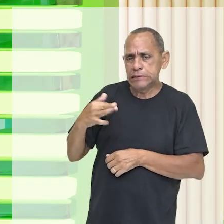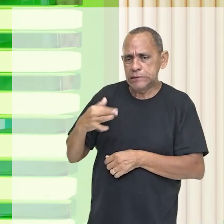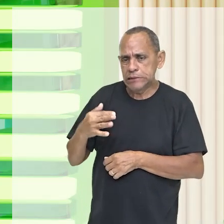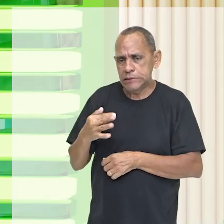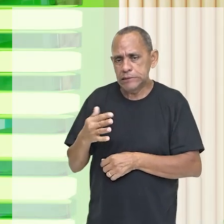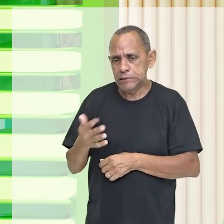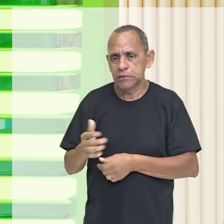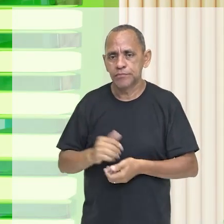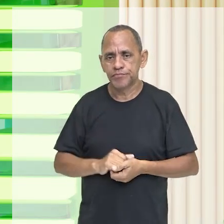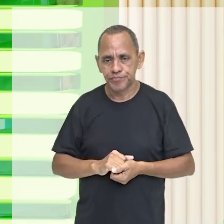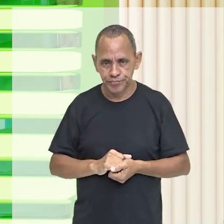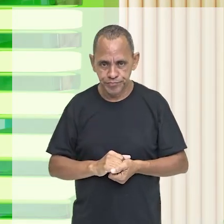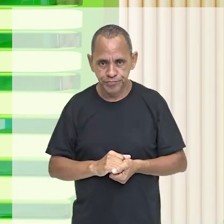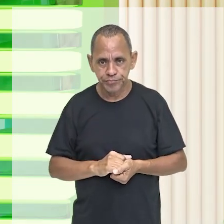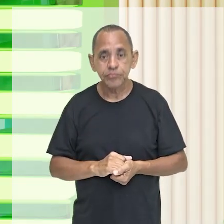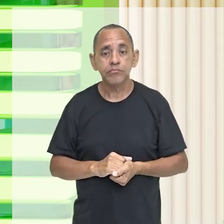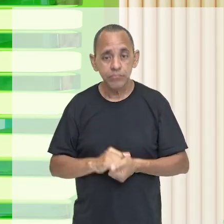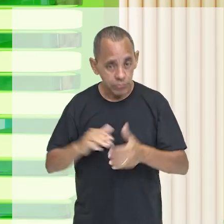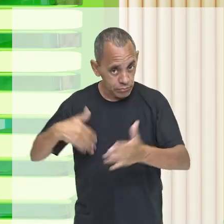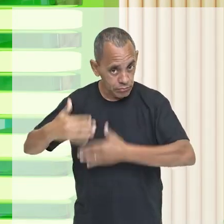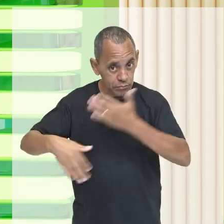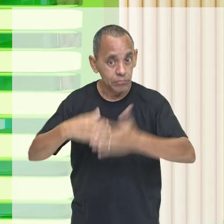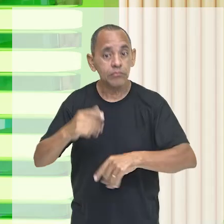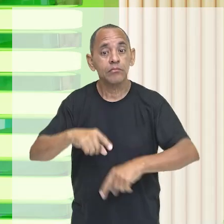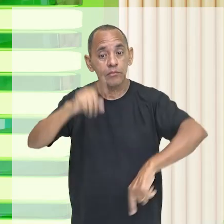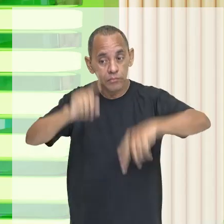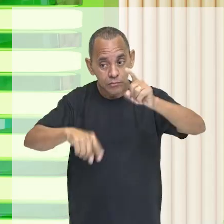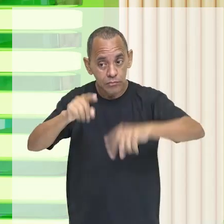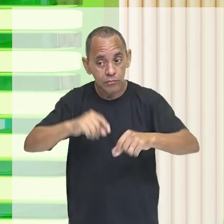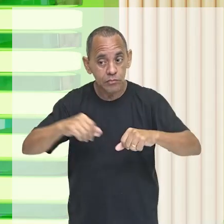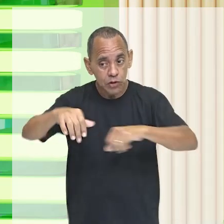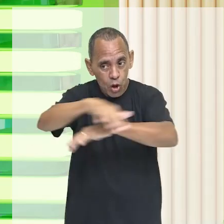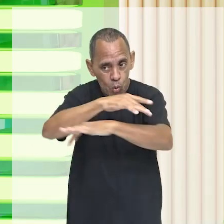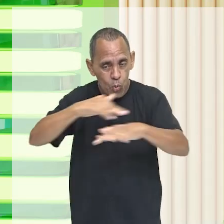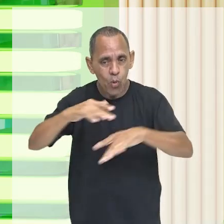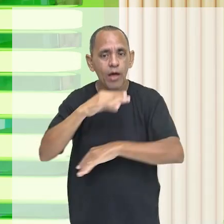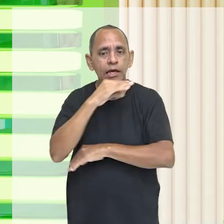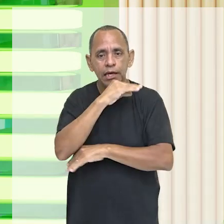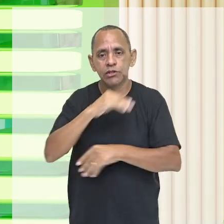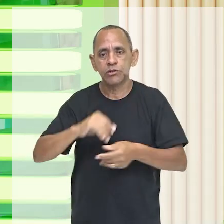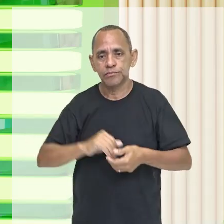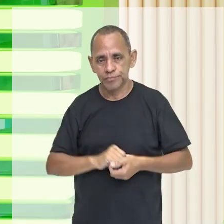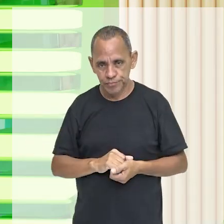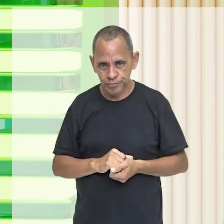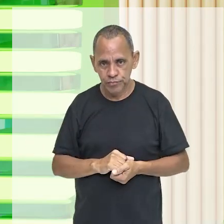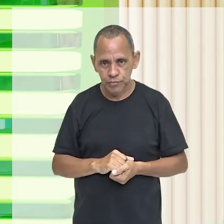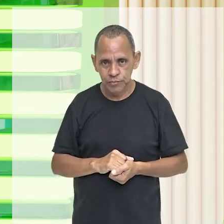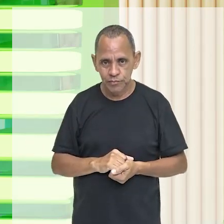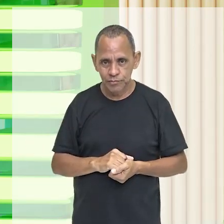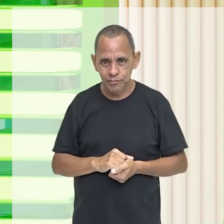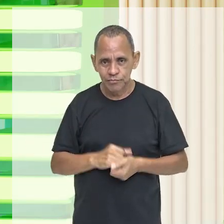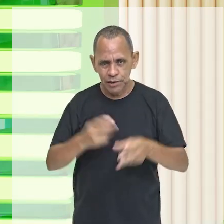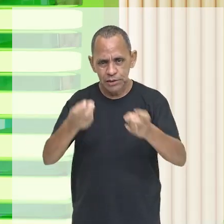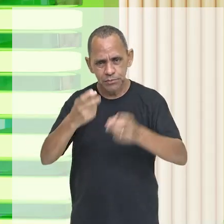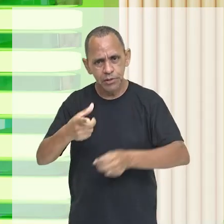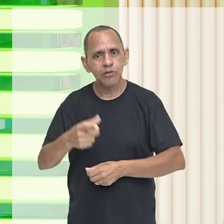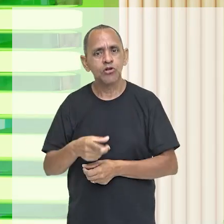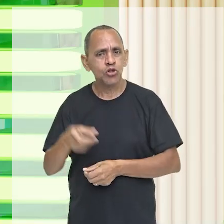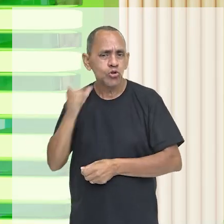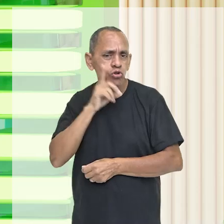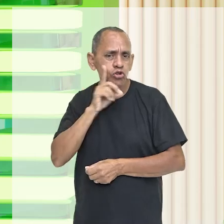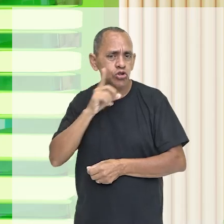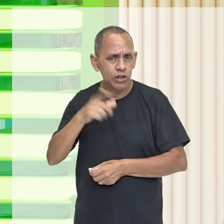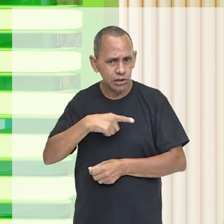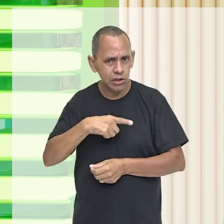aí de condução. Viram como no nosso cotidiano nós temos aí essa transferência de